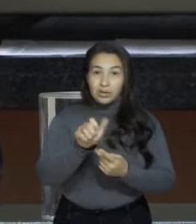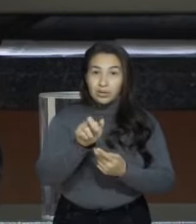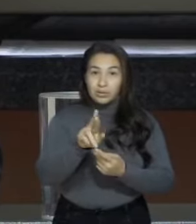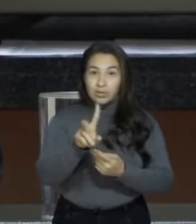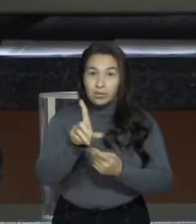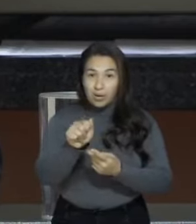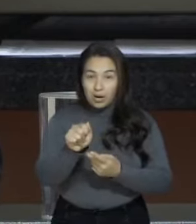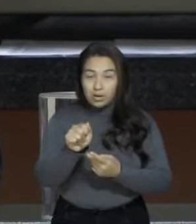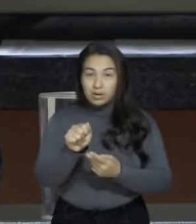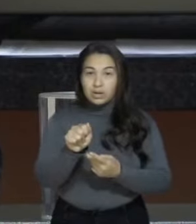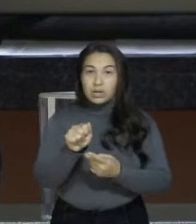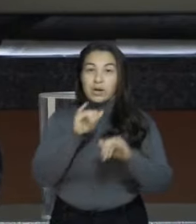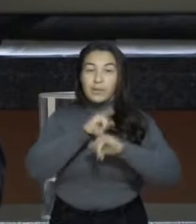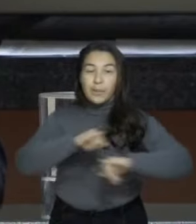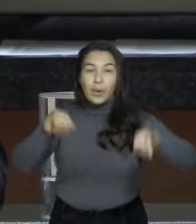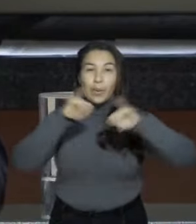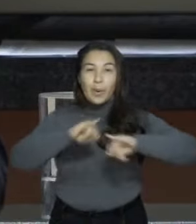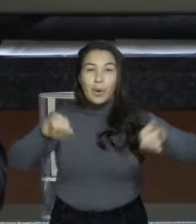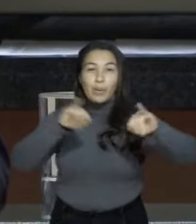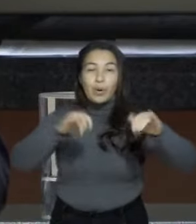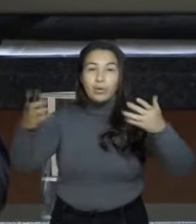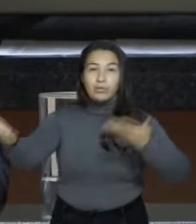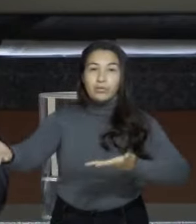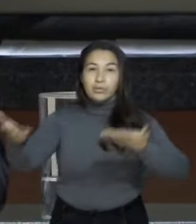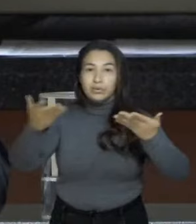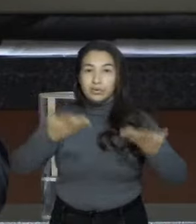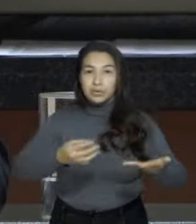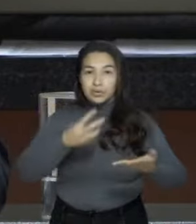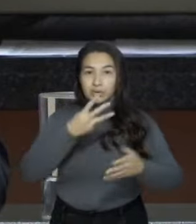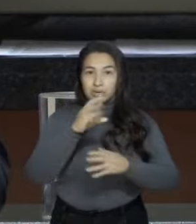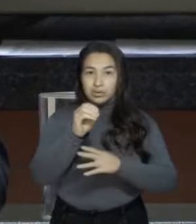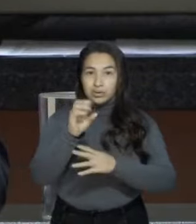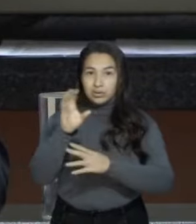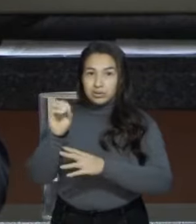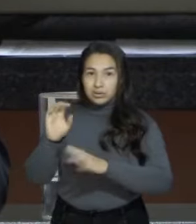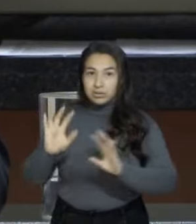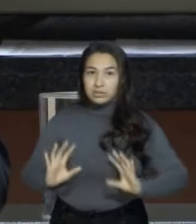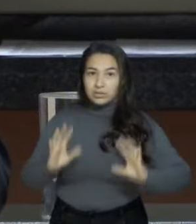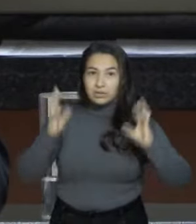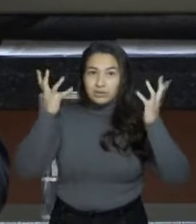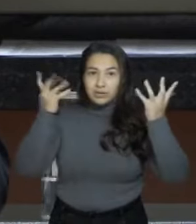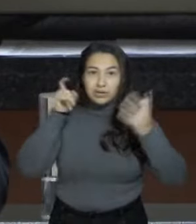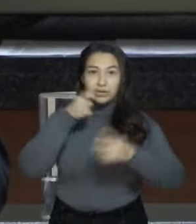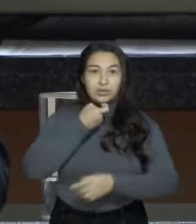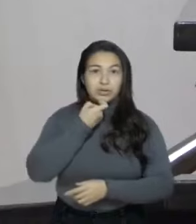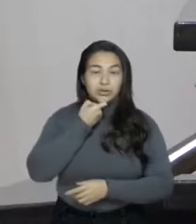a divulgação da trigésima Festa do Peixe